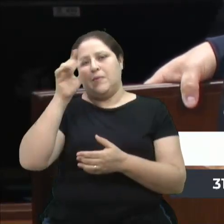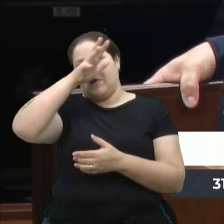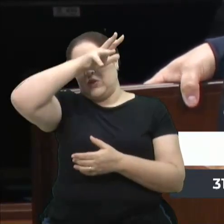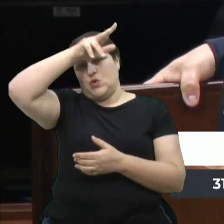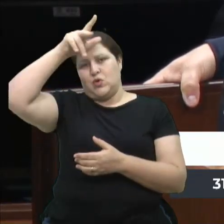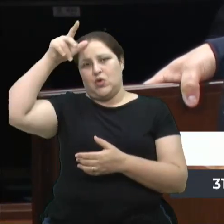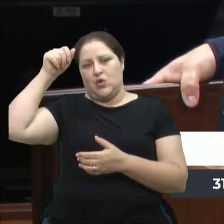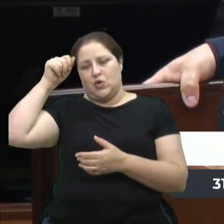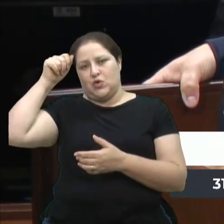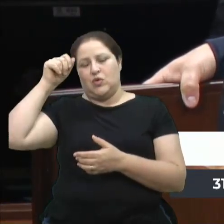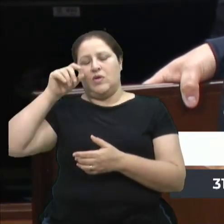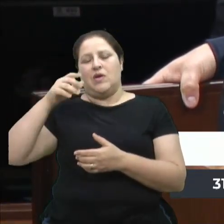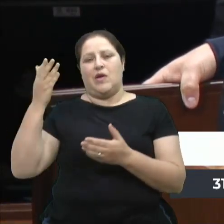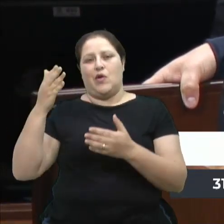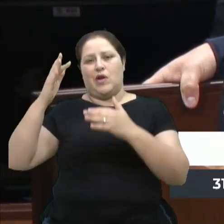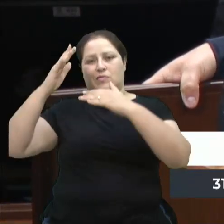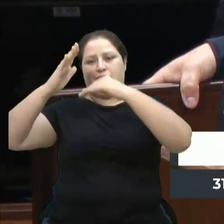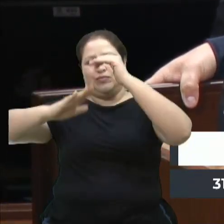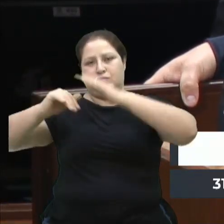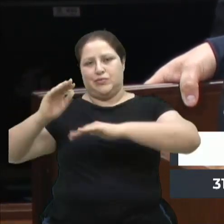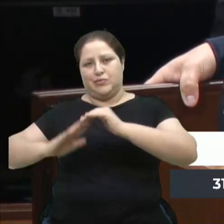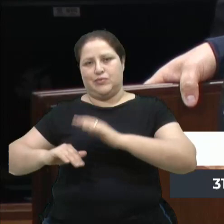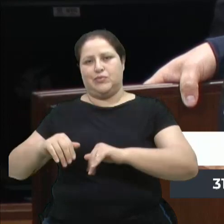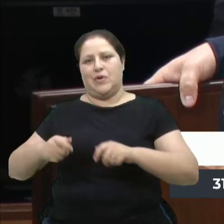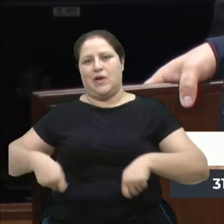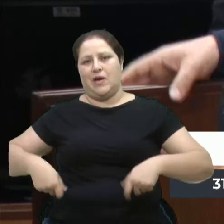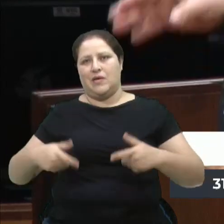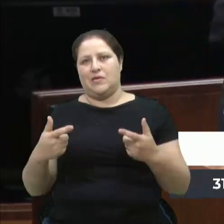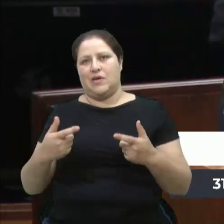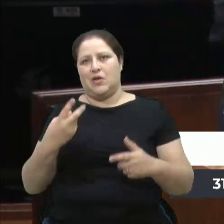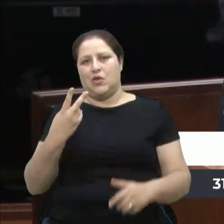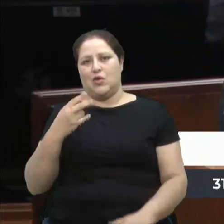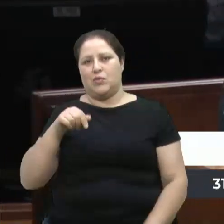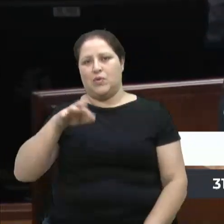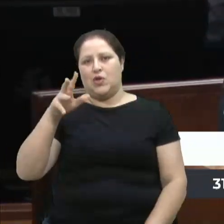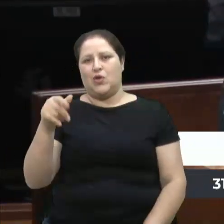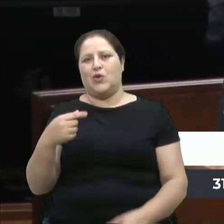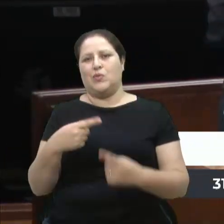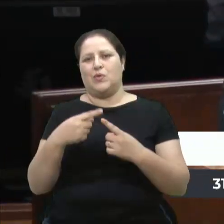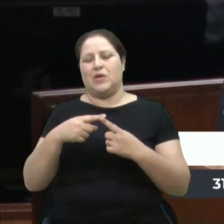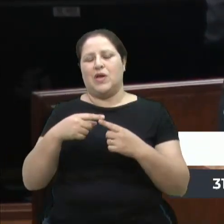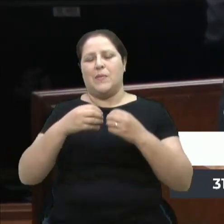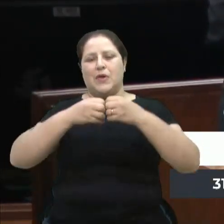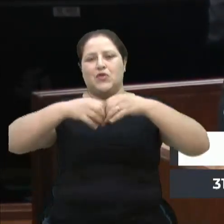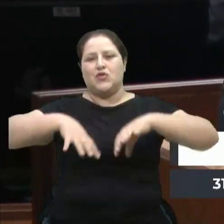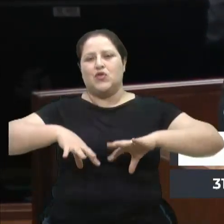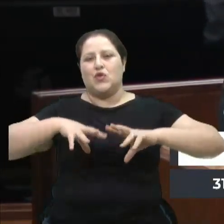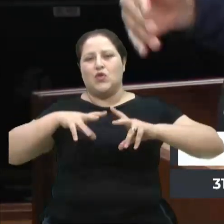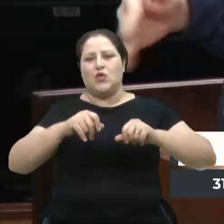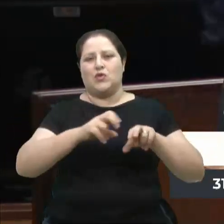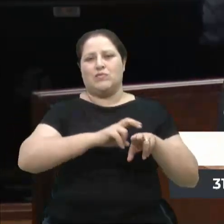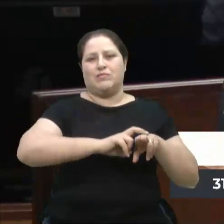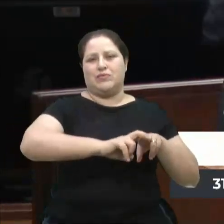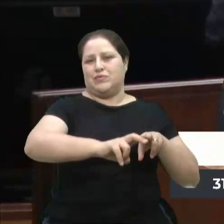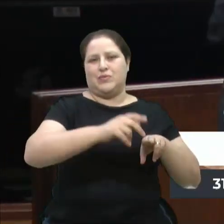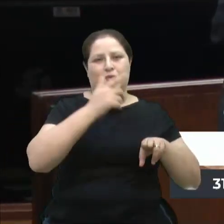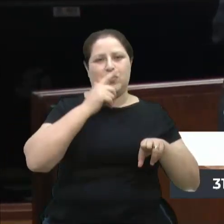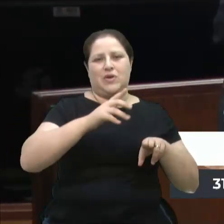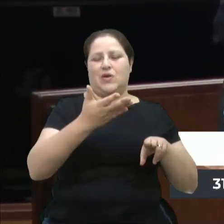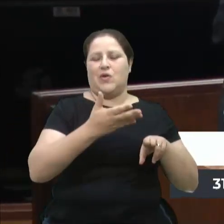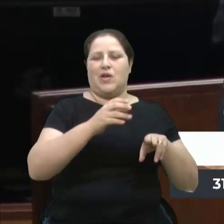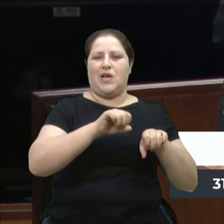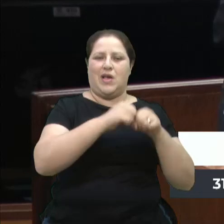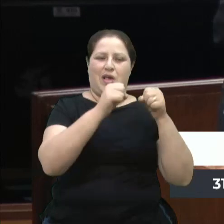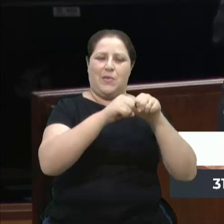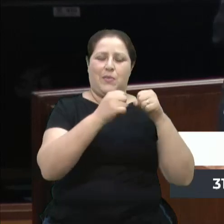gastaram cerca de 2 bilhões para destruir toda a questão do metrô, que prejudicou toda a mobilidade da cidade. Como não foi feito o metrô, agora eles quebraram com